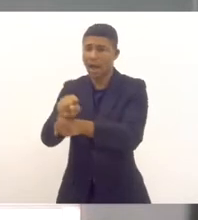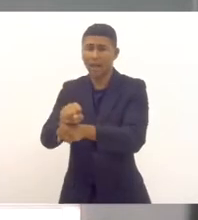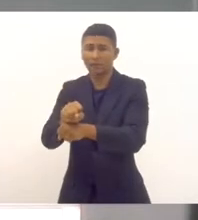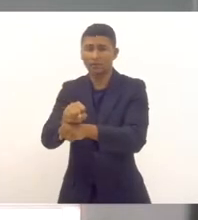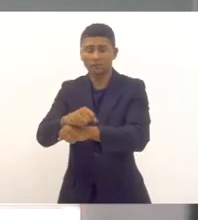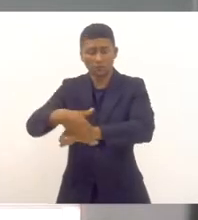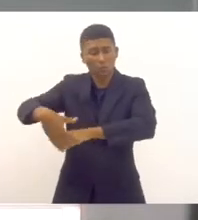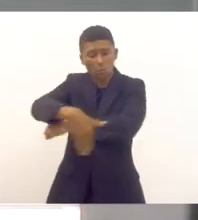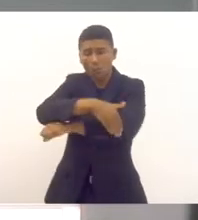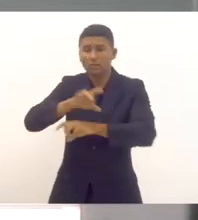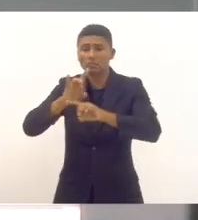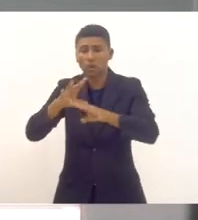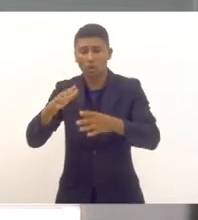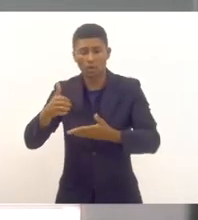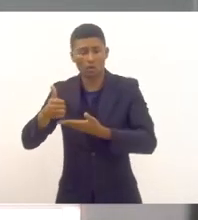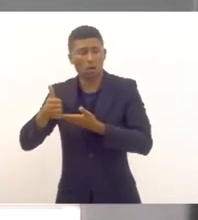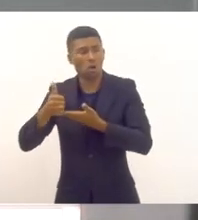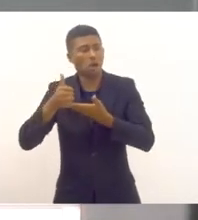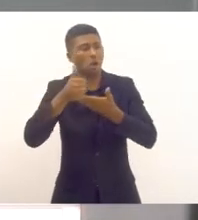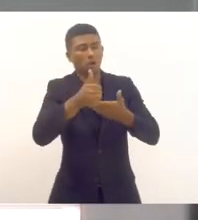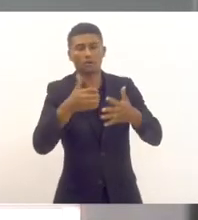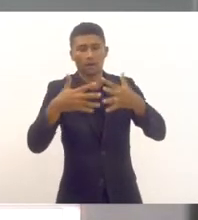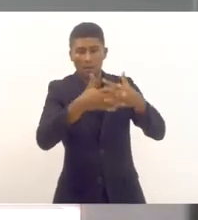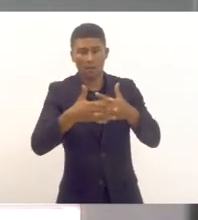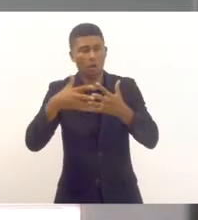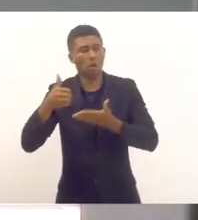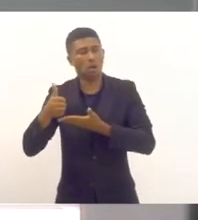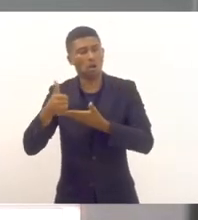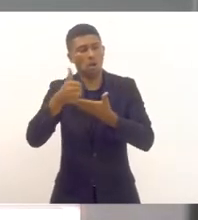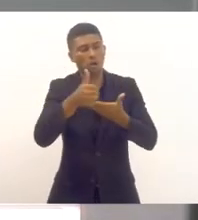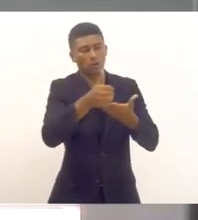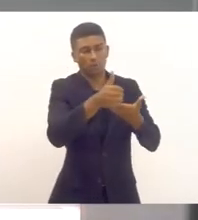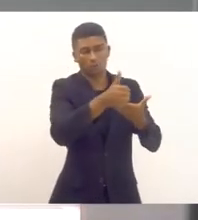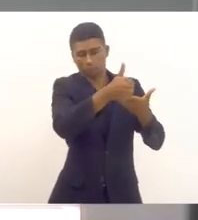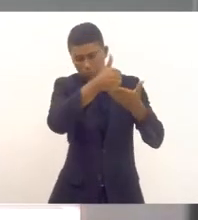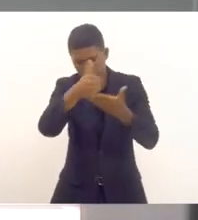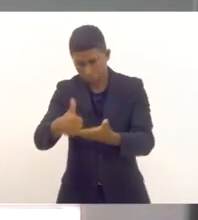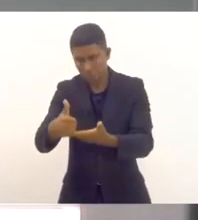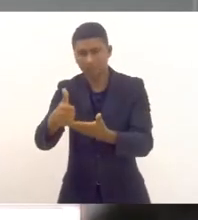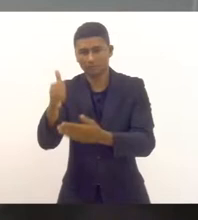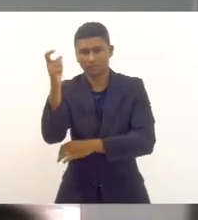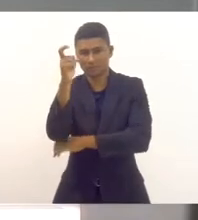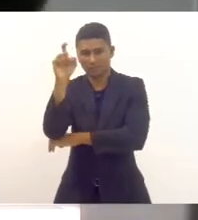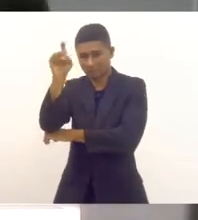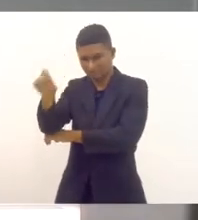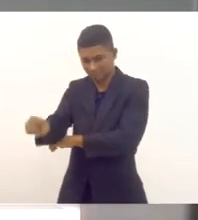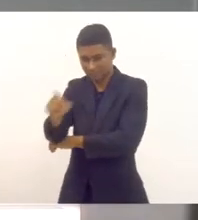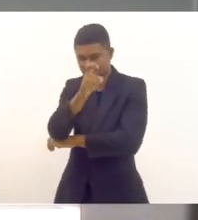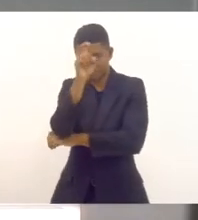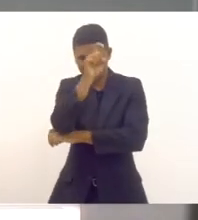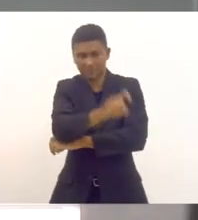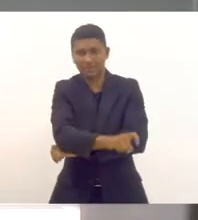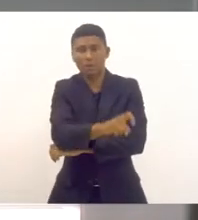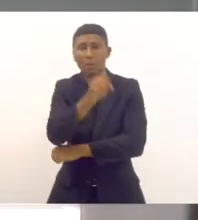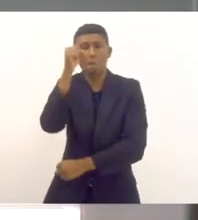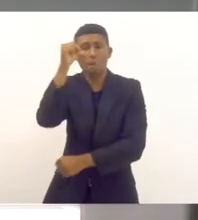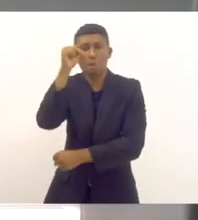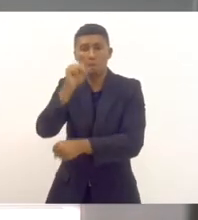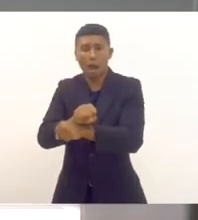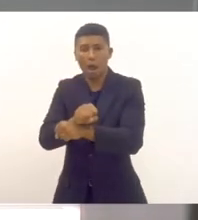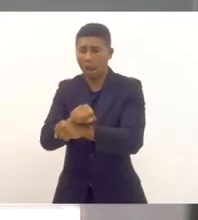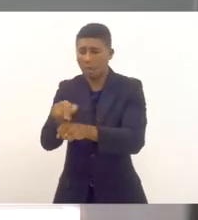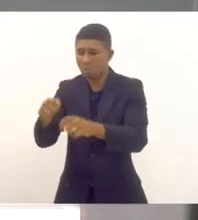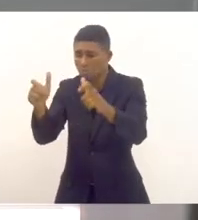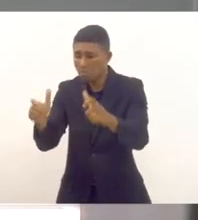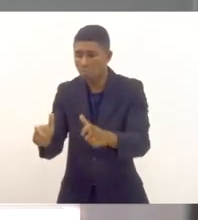obra. Nós temos aqui outros locadores, Joel, né? O Augusto, a Max Pesa, né, e outros